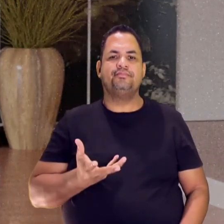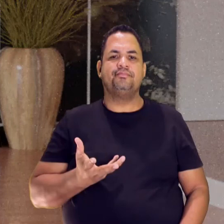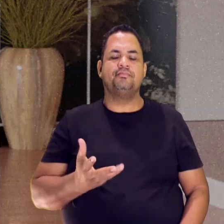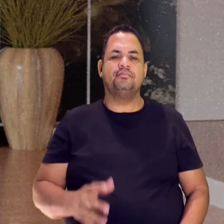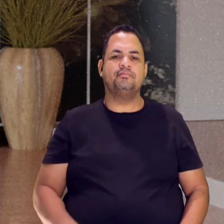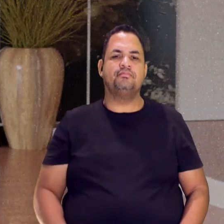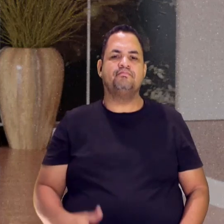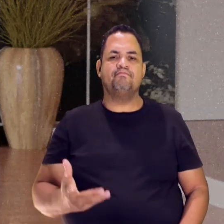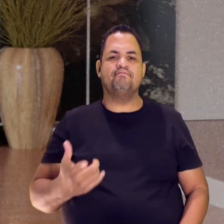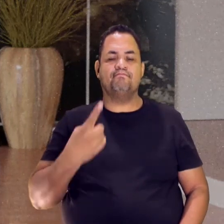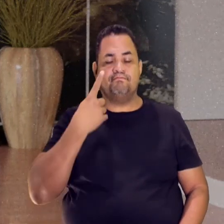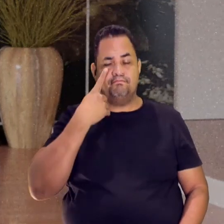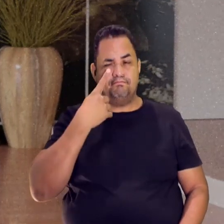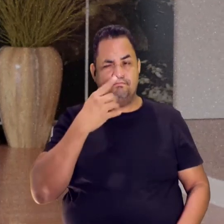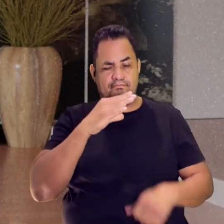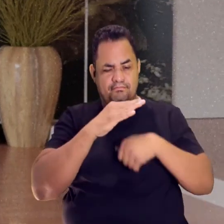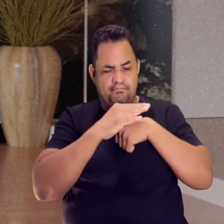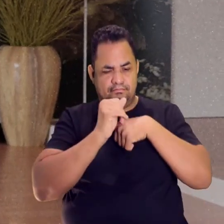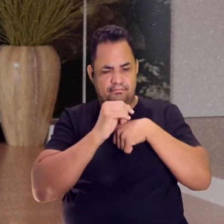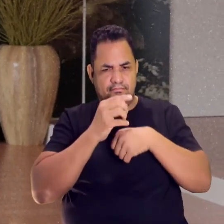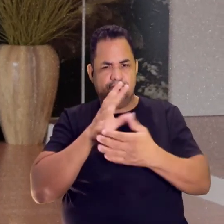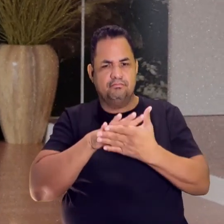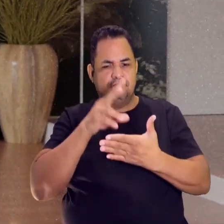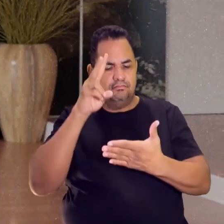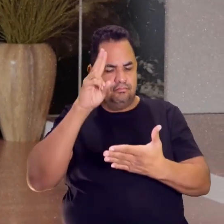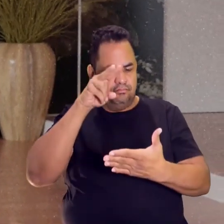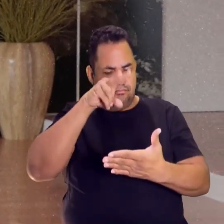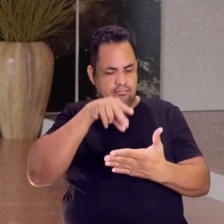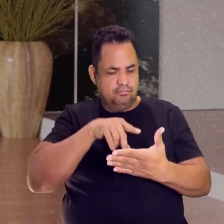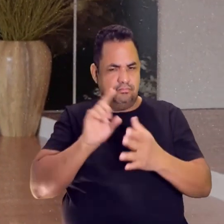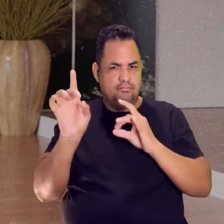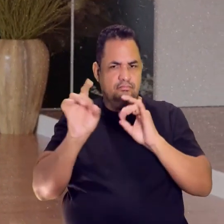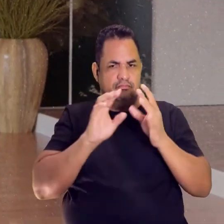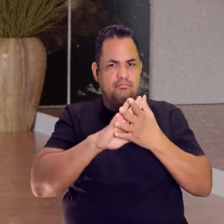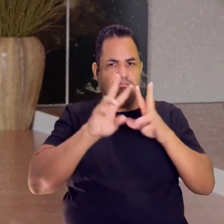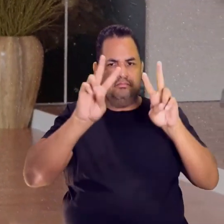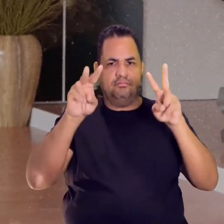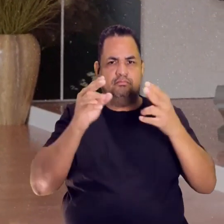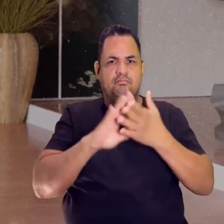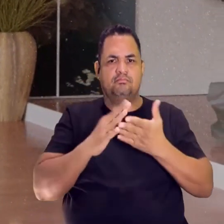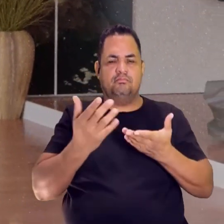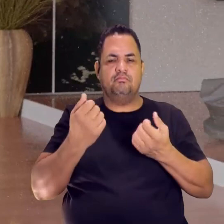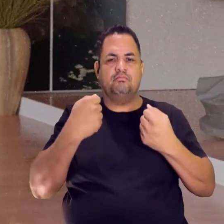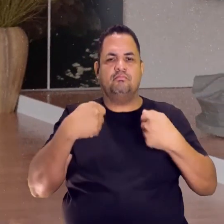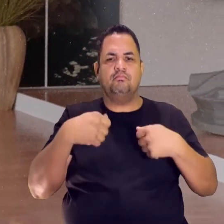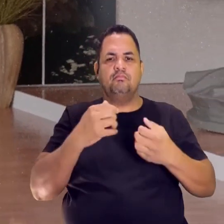você veja com muito carinho, reveja cada tema para